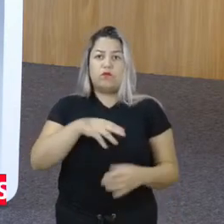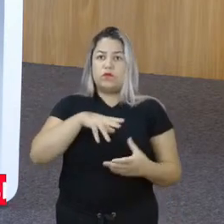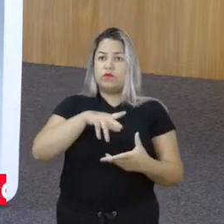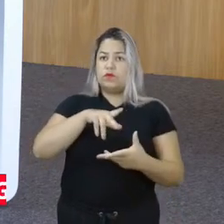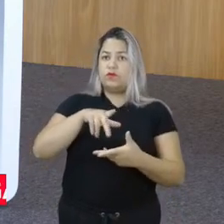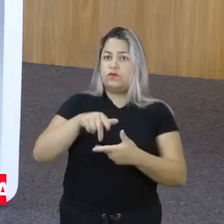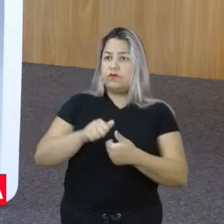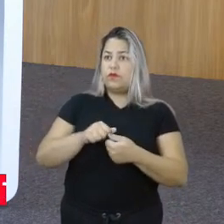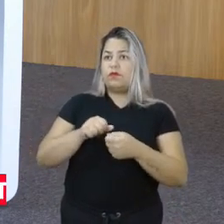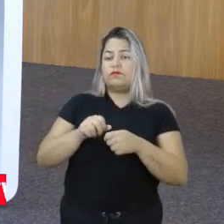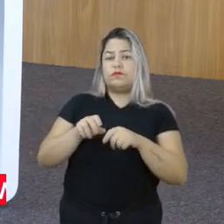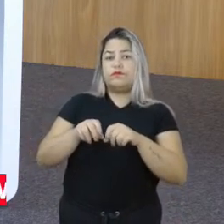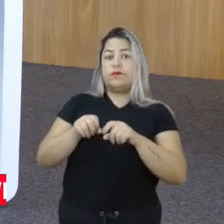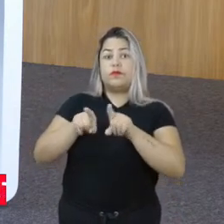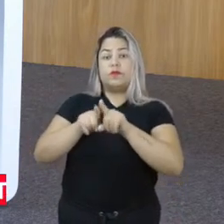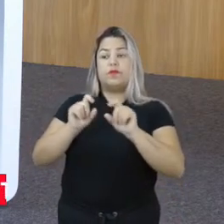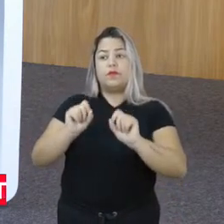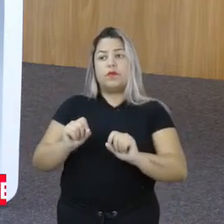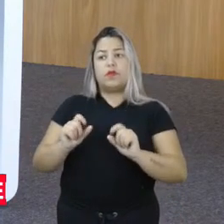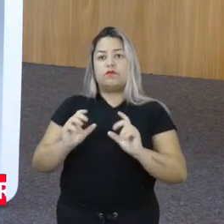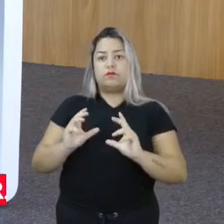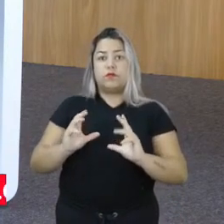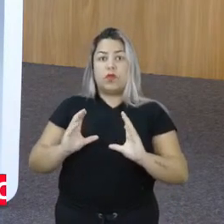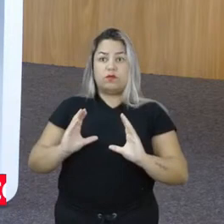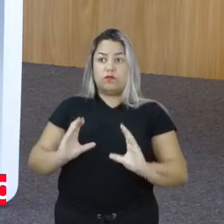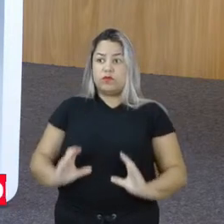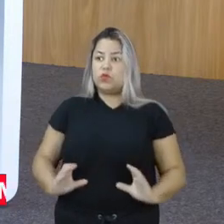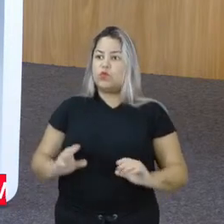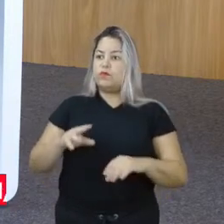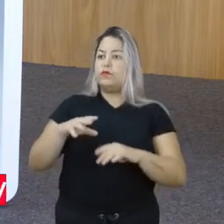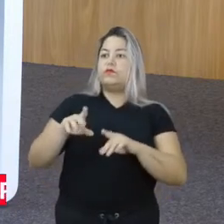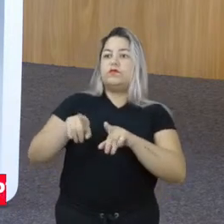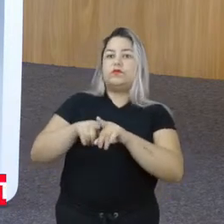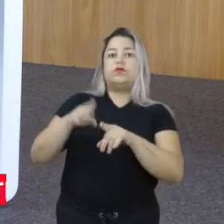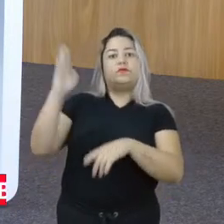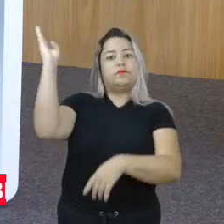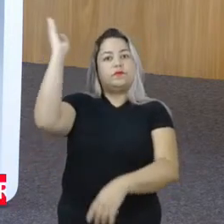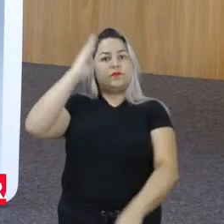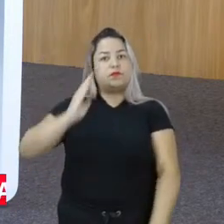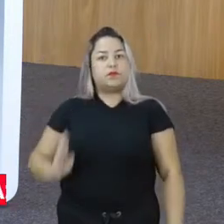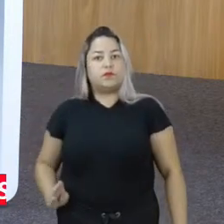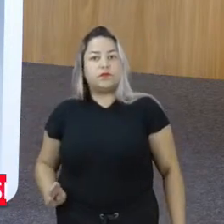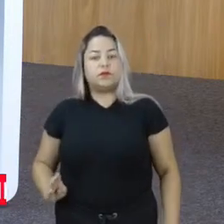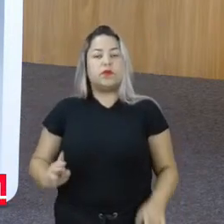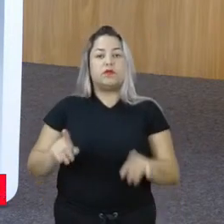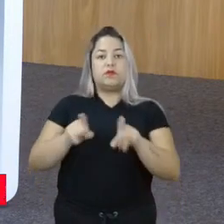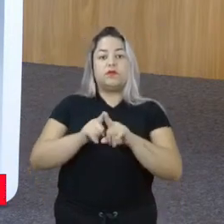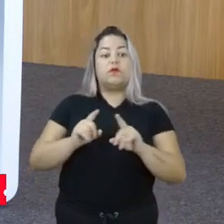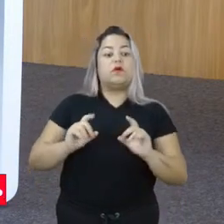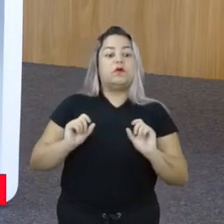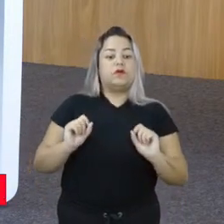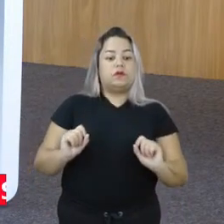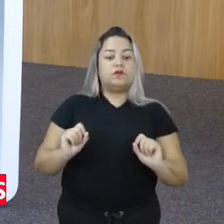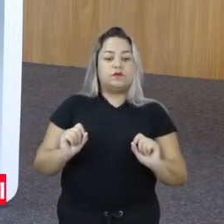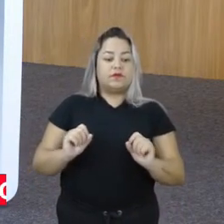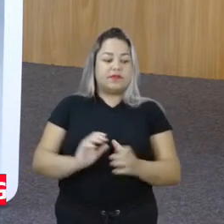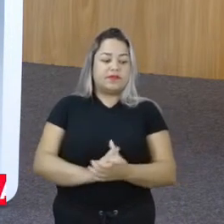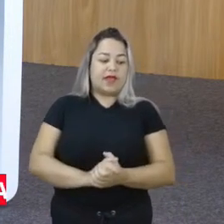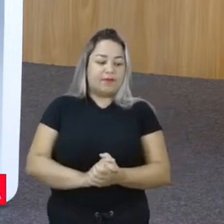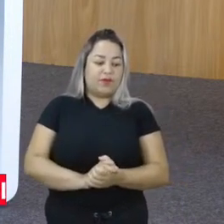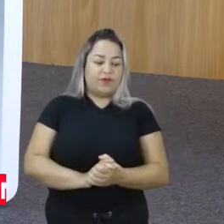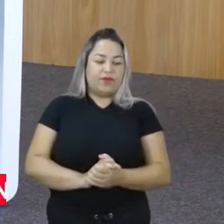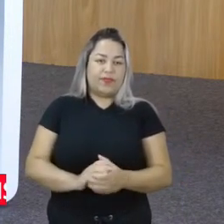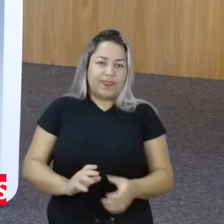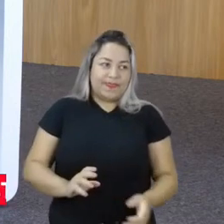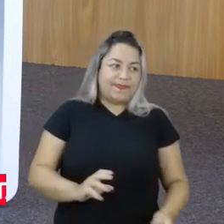fraturado, reafirmando aí a postura, né, a posição do Brasil com uma ordem mundial, né,